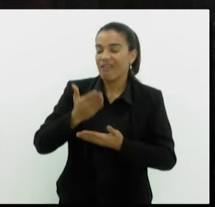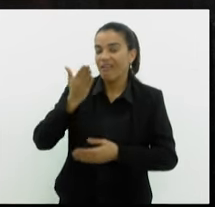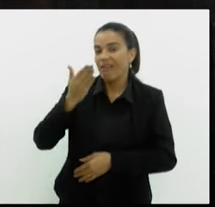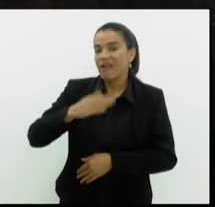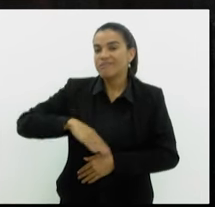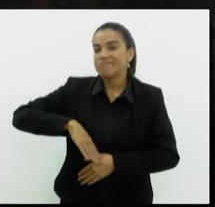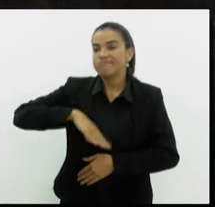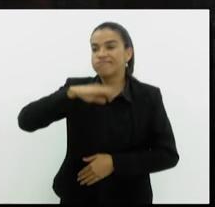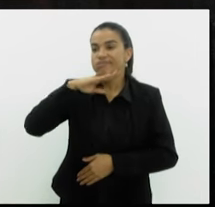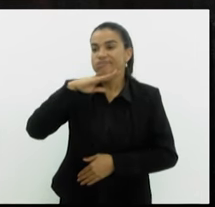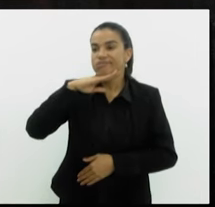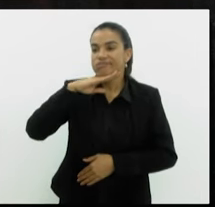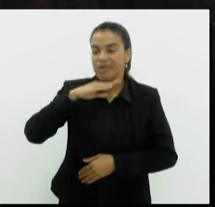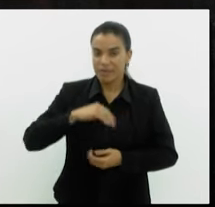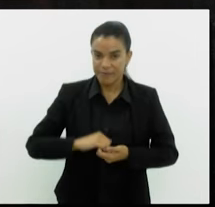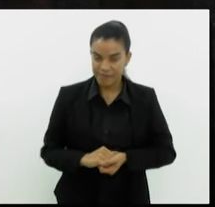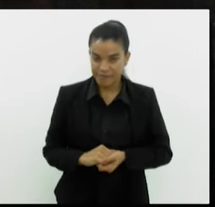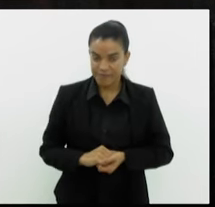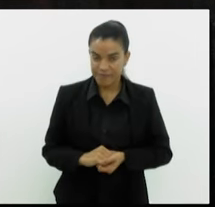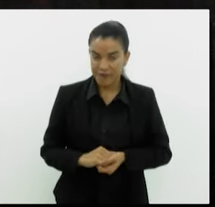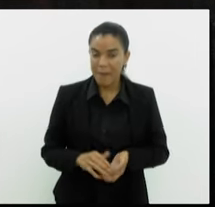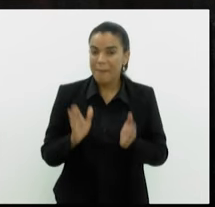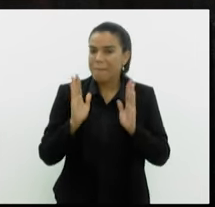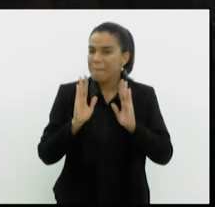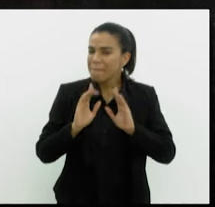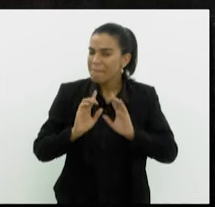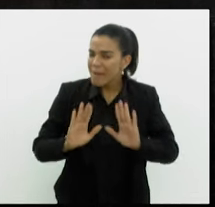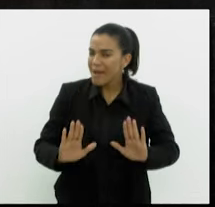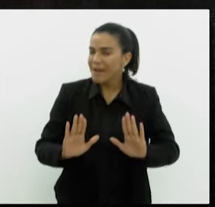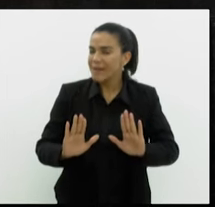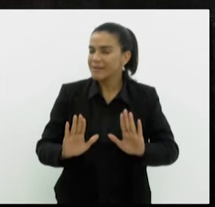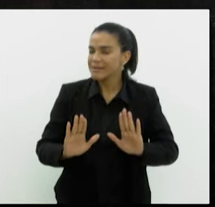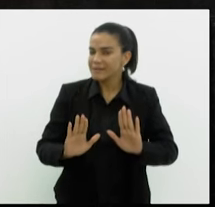minha insistência. Mas essa matéria,